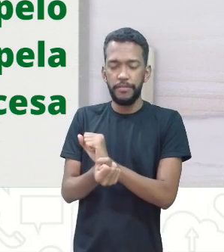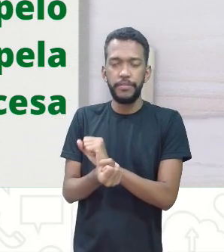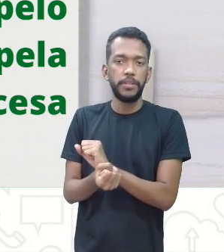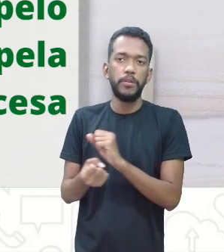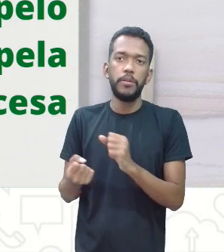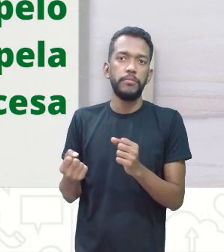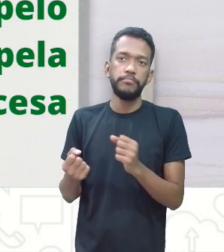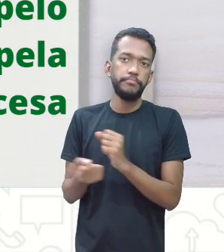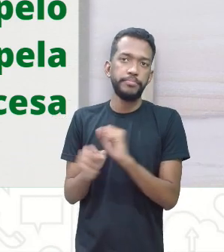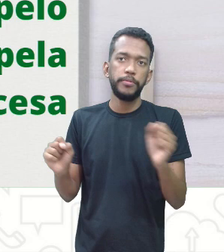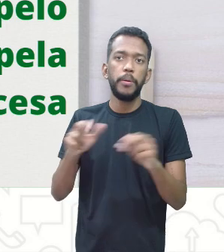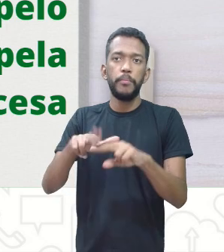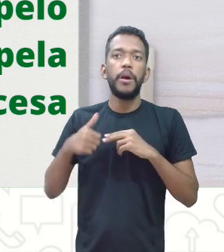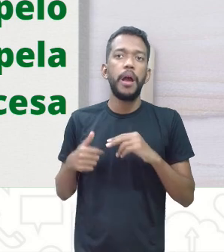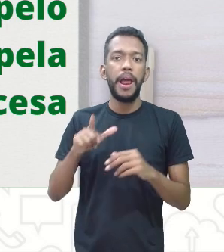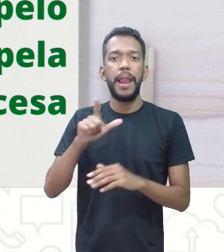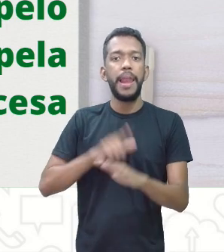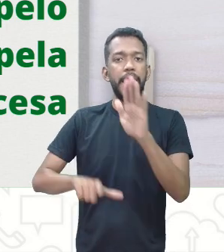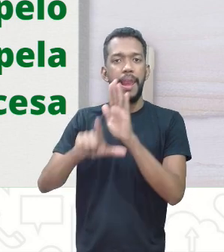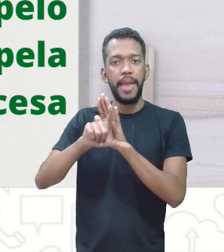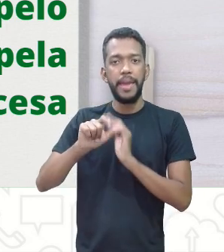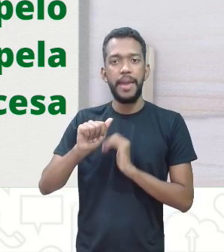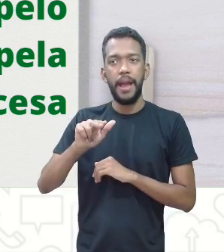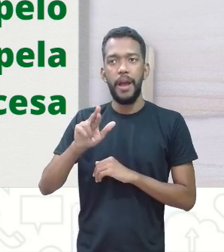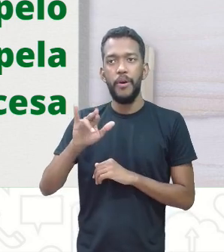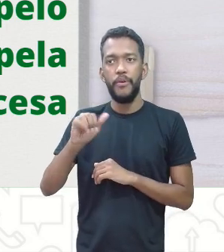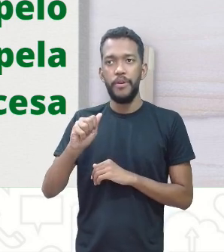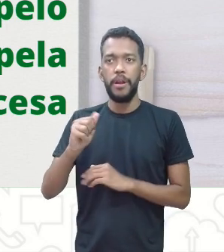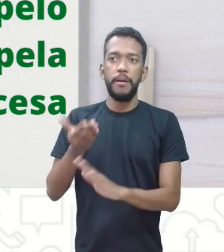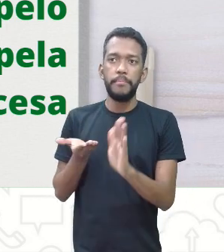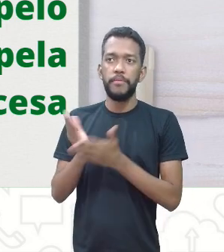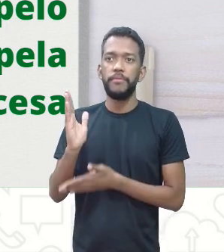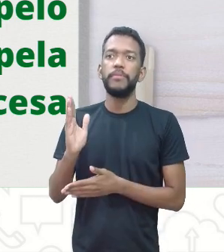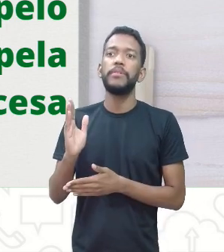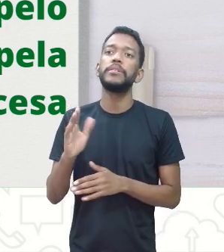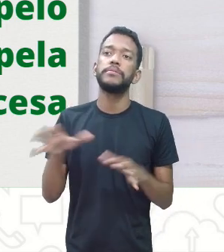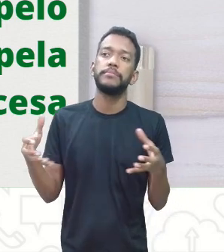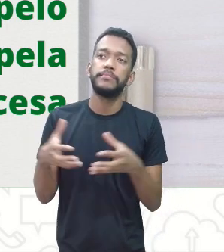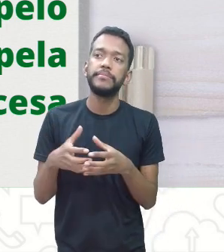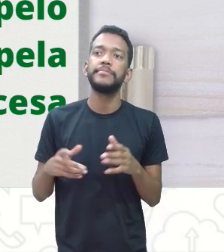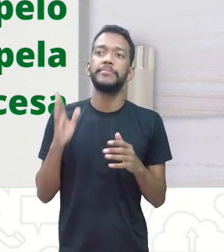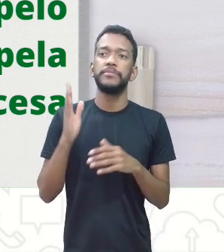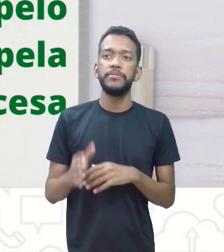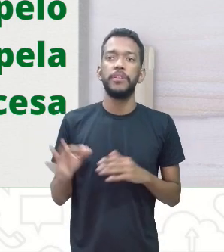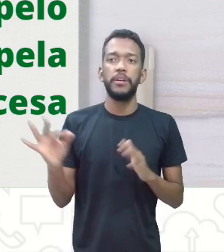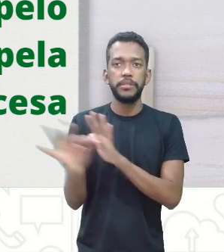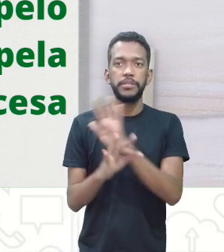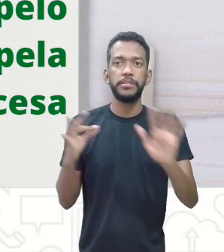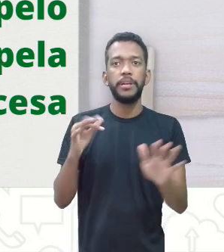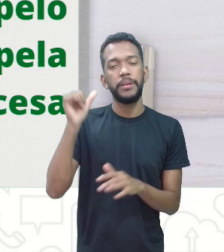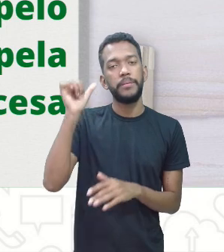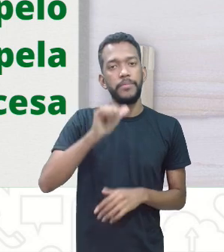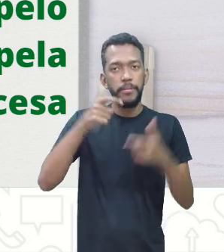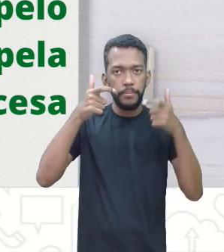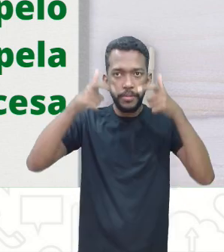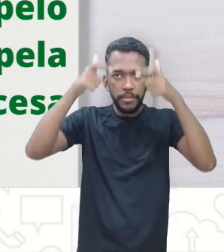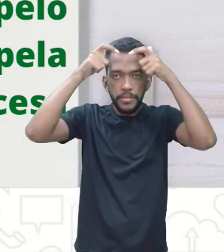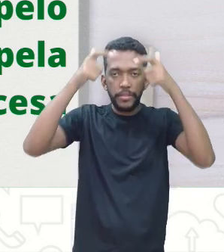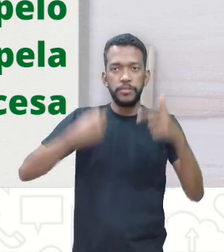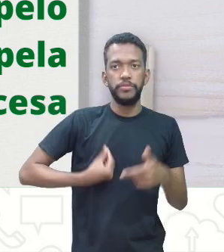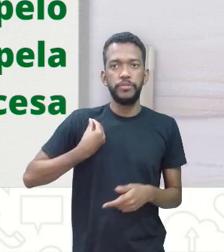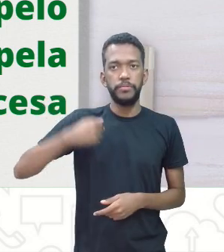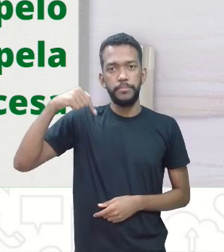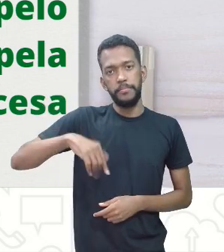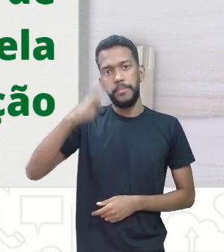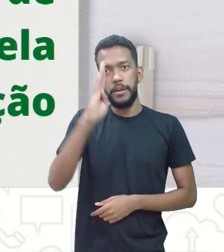meio da Lei Áurea, né, que foi aprovada pelo Senado e assinada pela princesa regente, né, do Brasil, nesse momento, que era